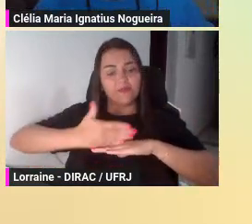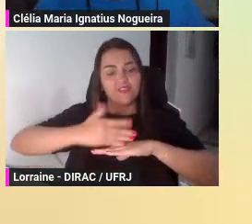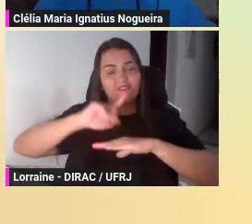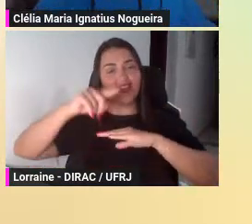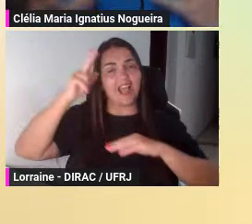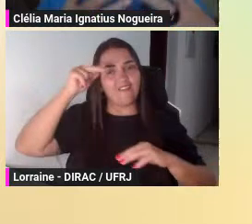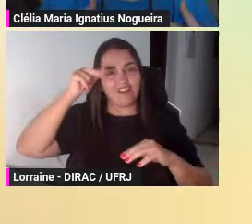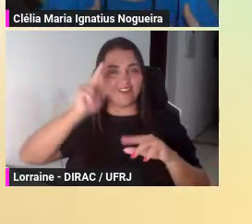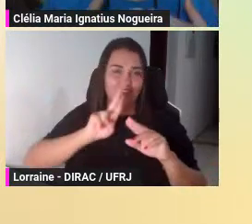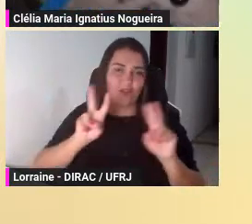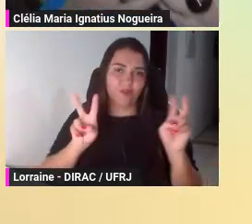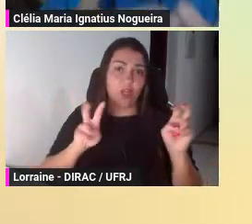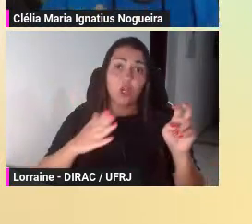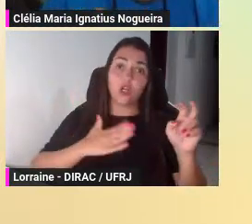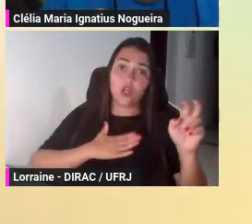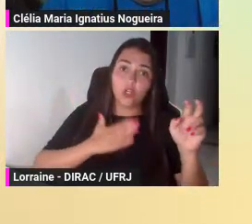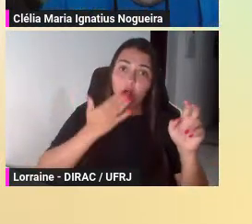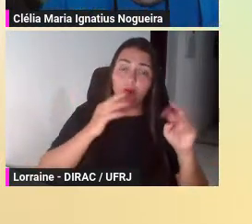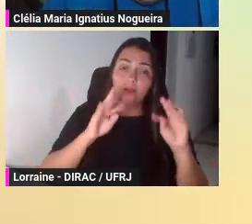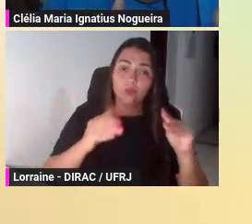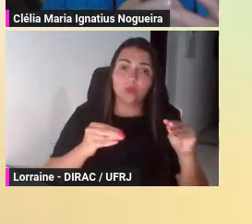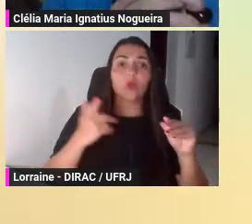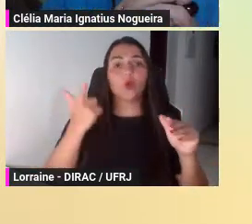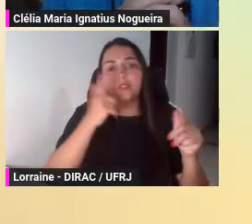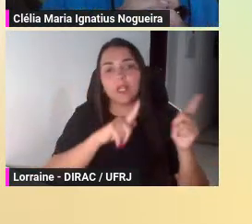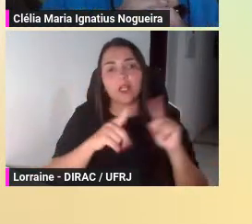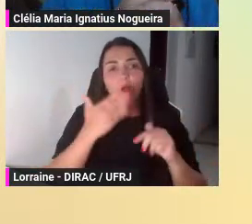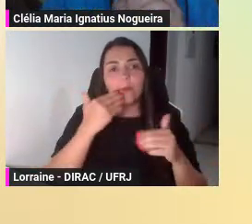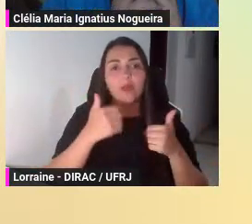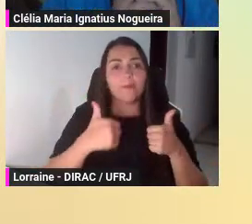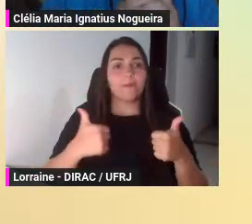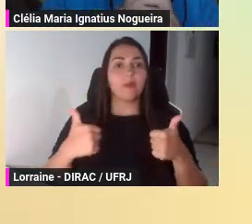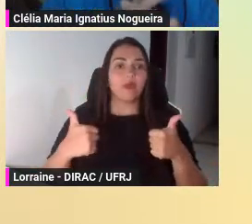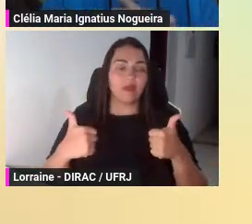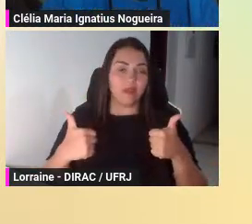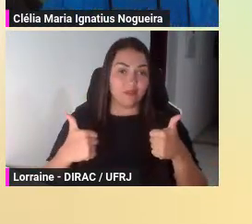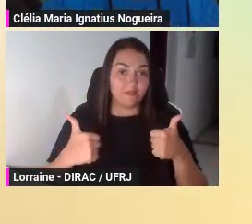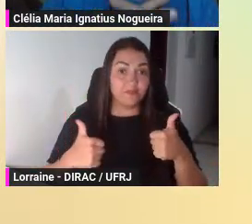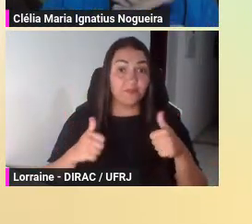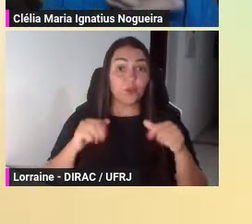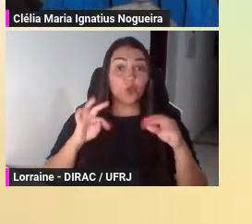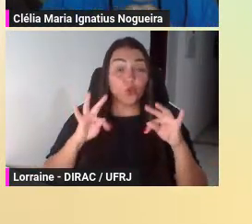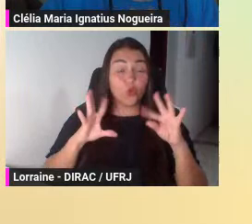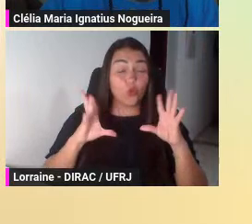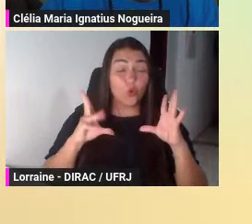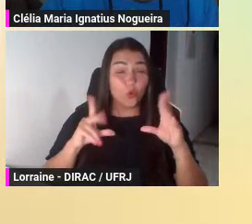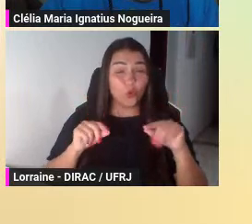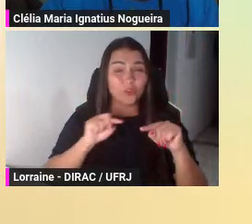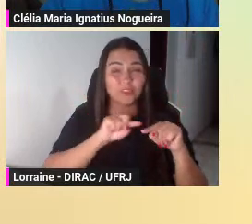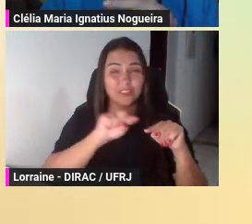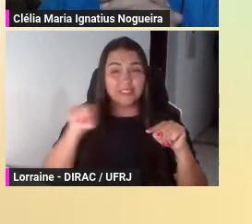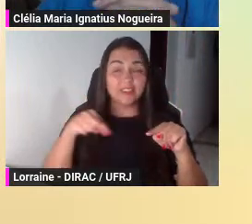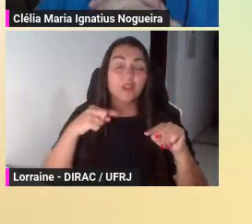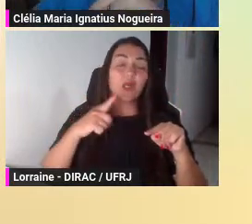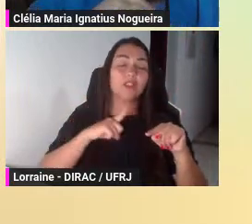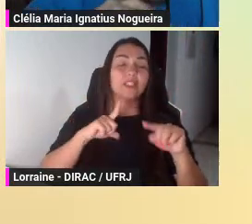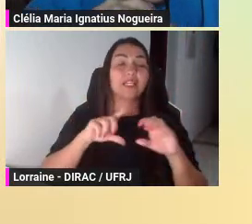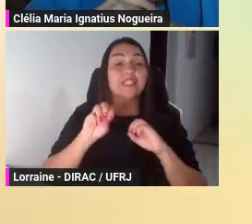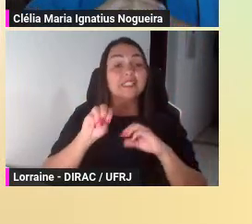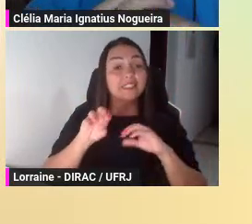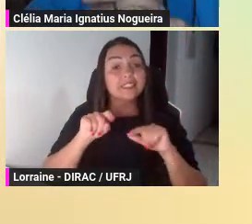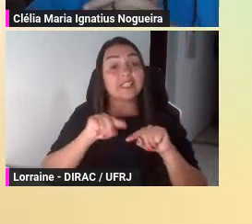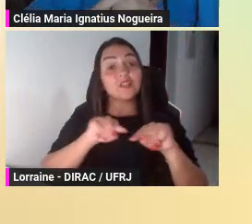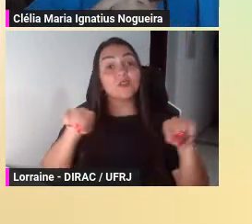deliciam. E cada um consegue comer bem. Isso tudo eu tenho levado para a sala de aula e tenho